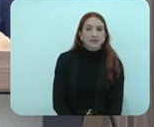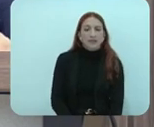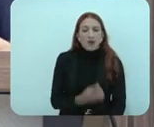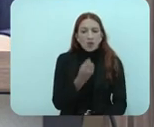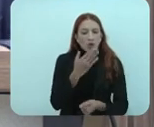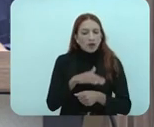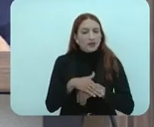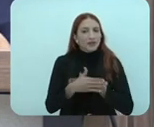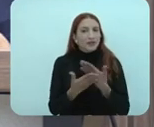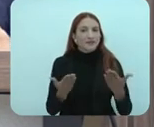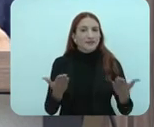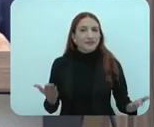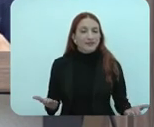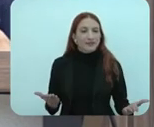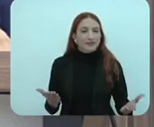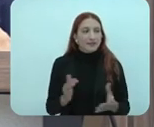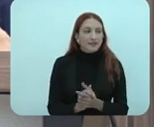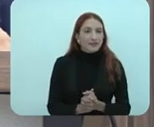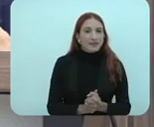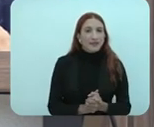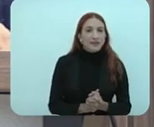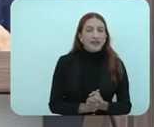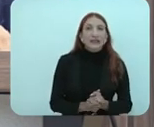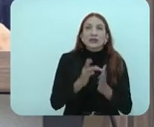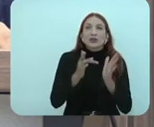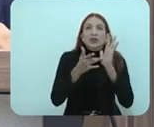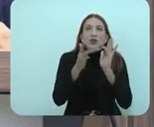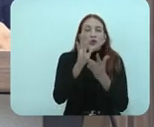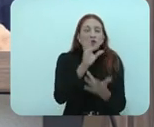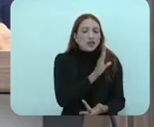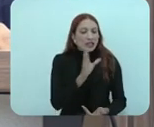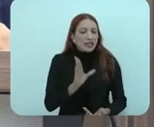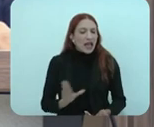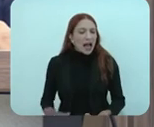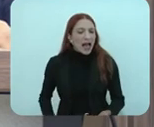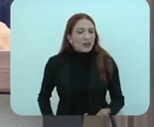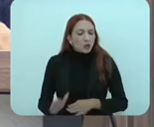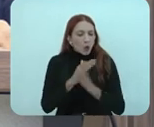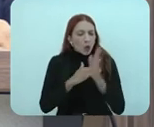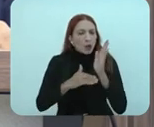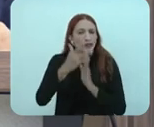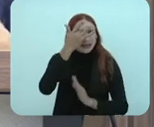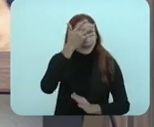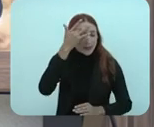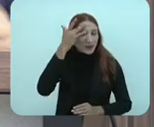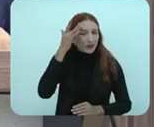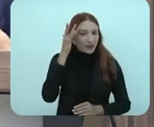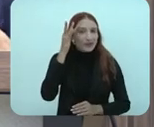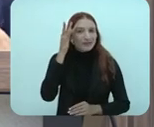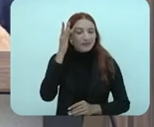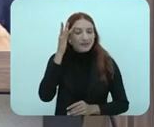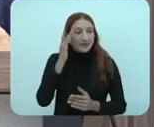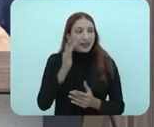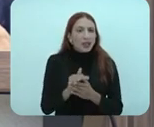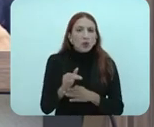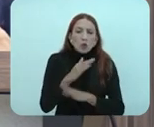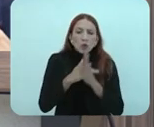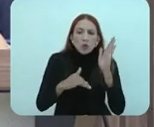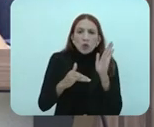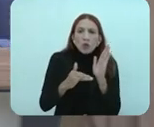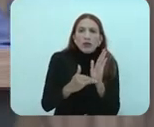Boa noite a todos. Em nome do nosso Senhor Jesus Cristo, saúdo toda a população teixeirense e todo o público